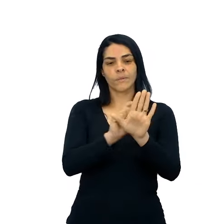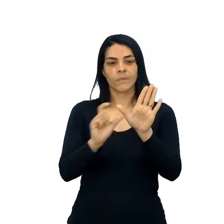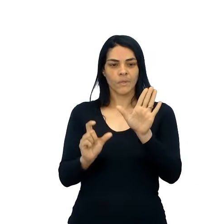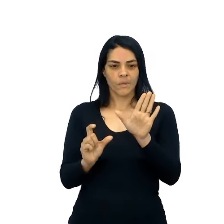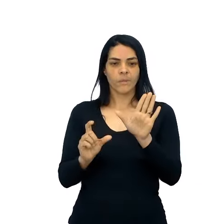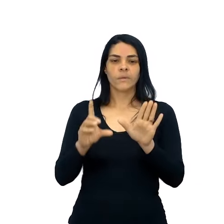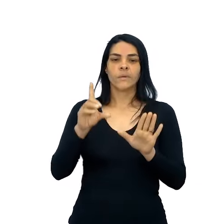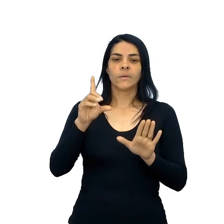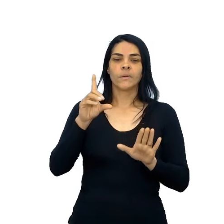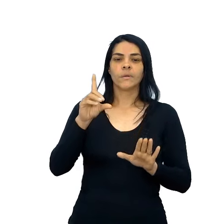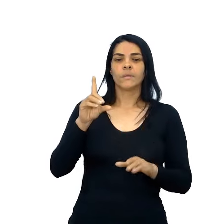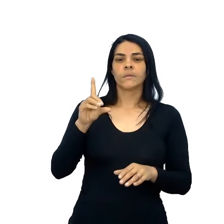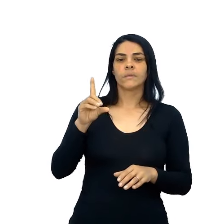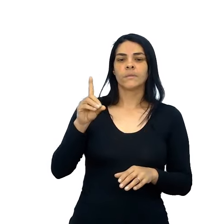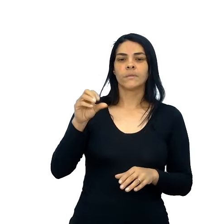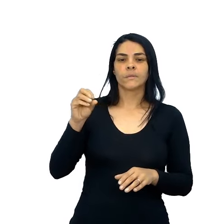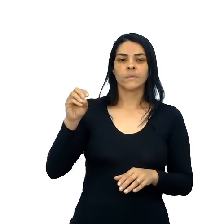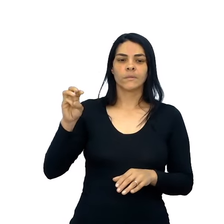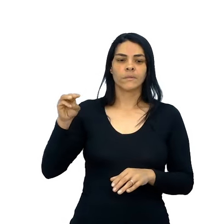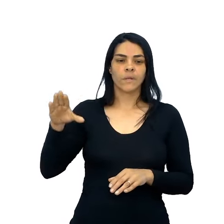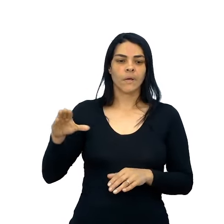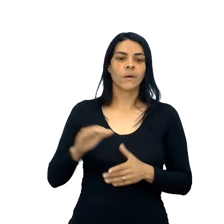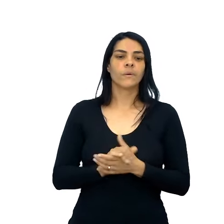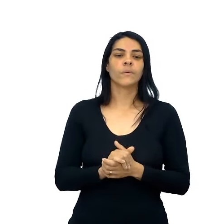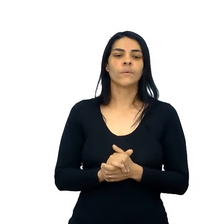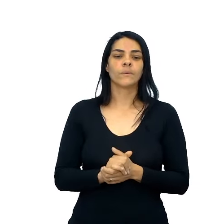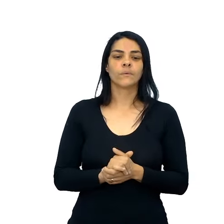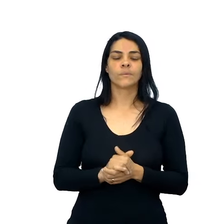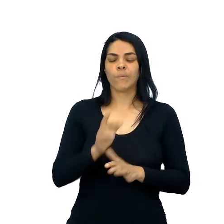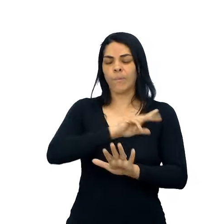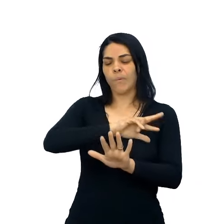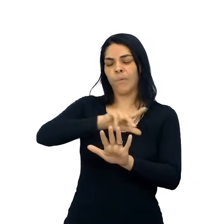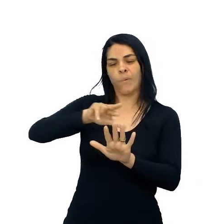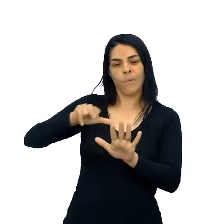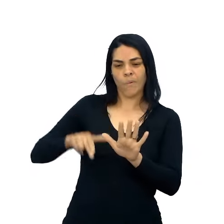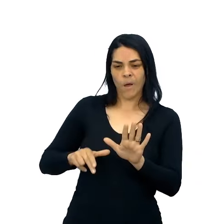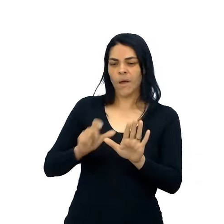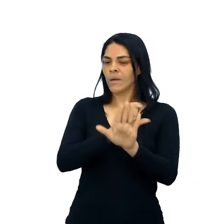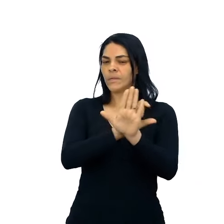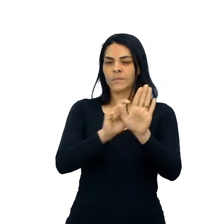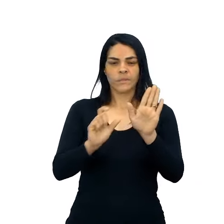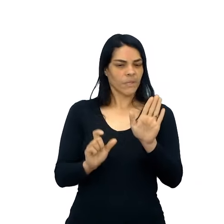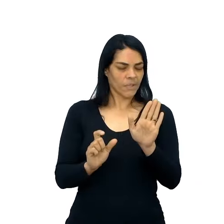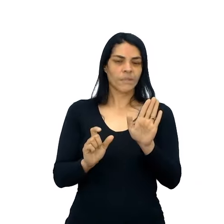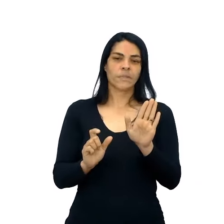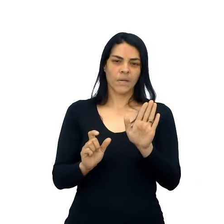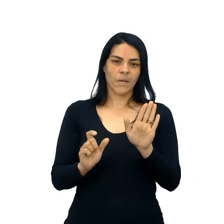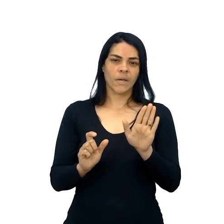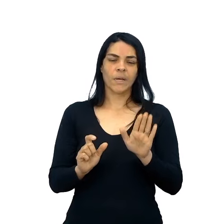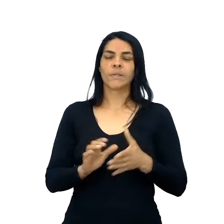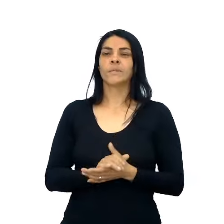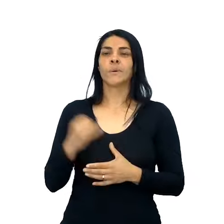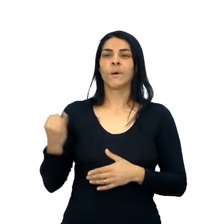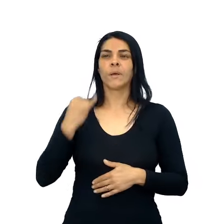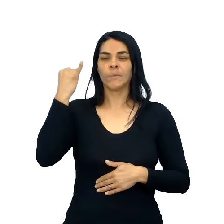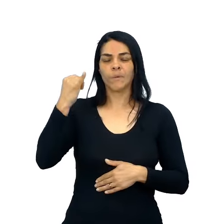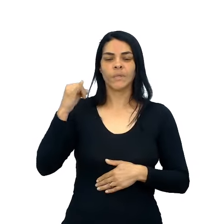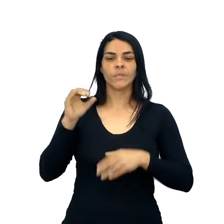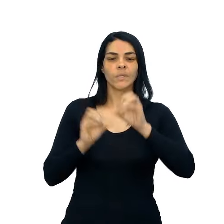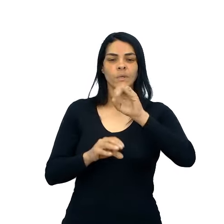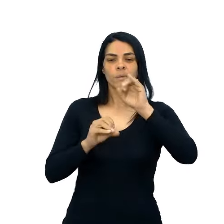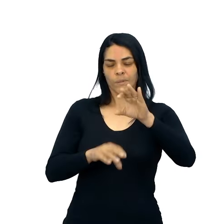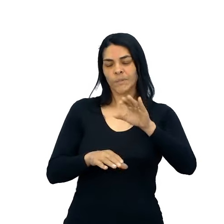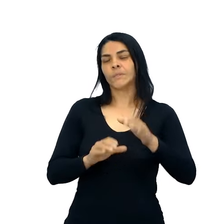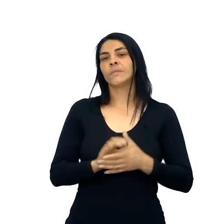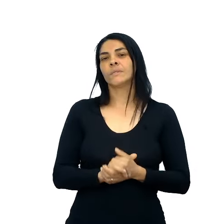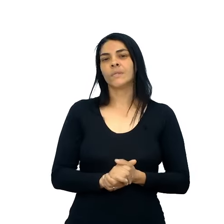Dawes, Kanon, Gannon e DeCandio, a aprendizagem da produção textual é fundamental para o ensino da língua materna.